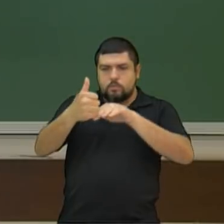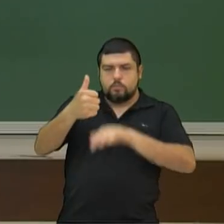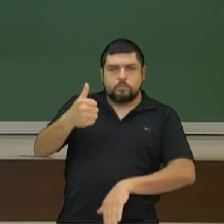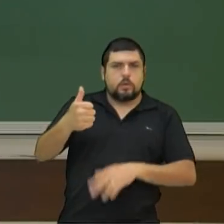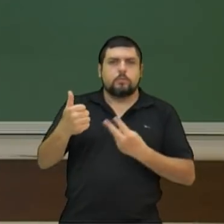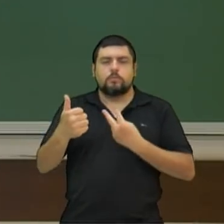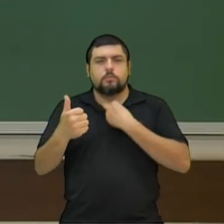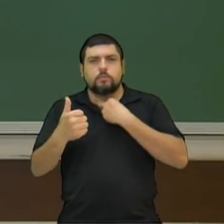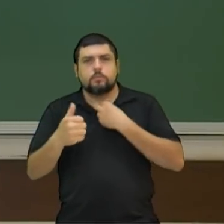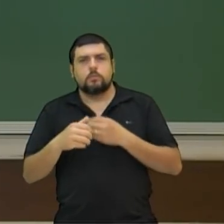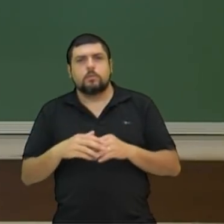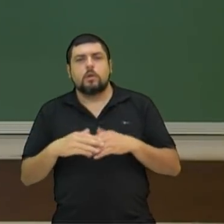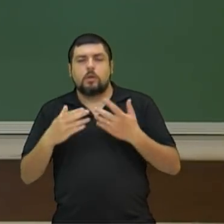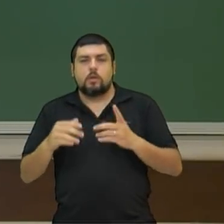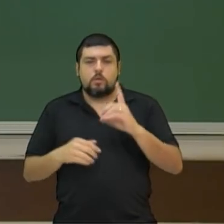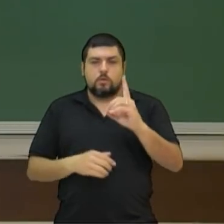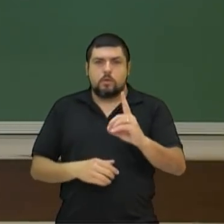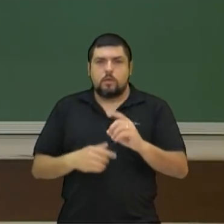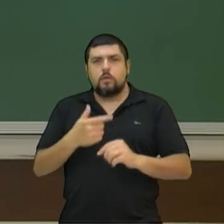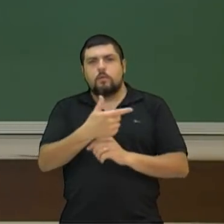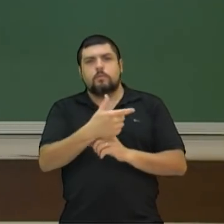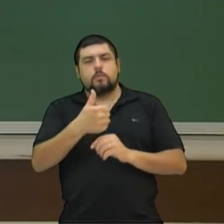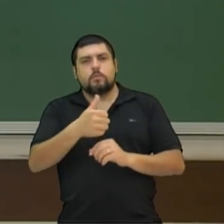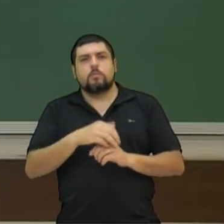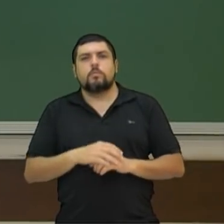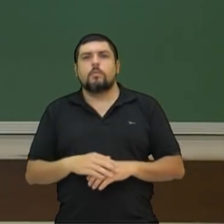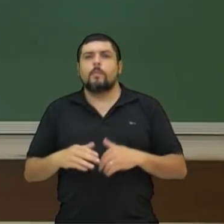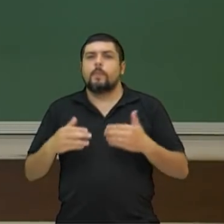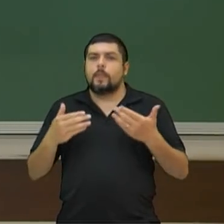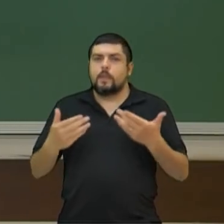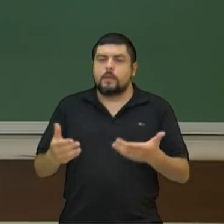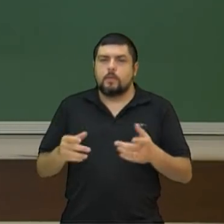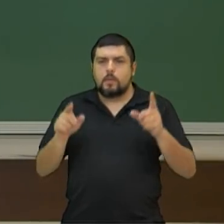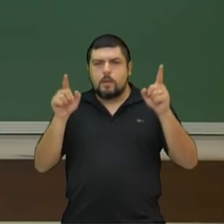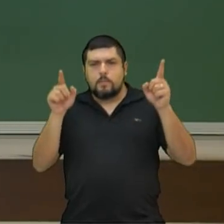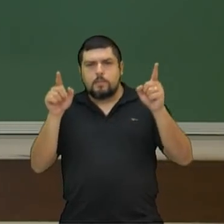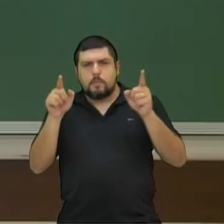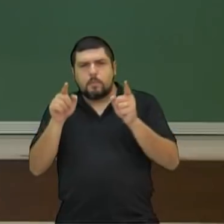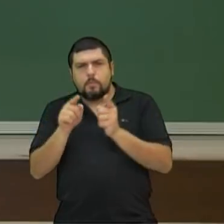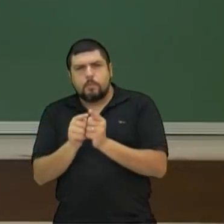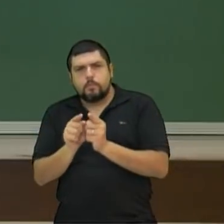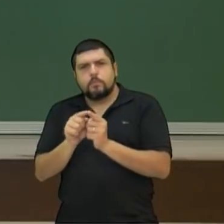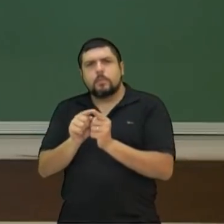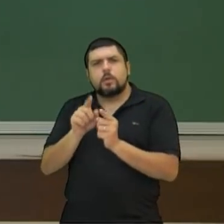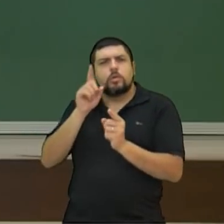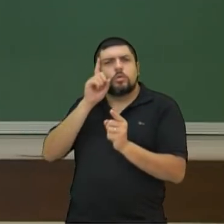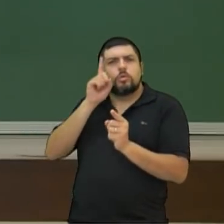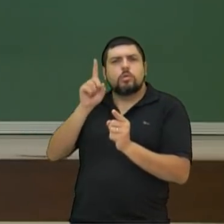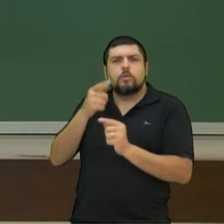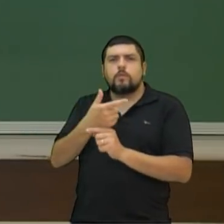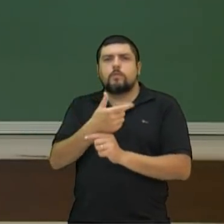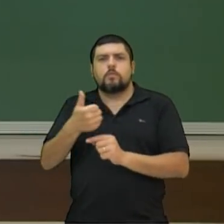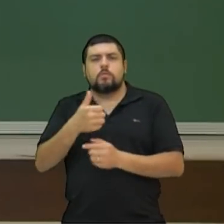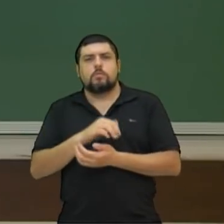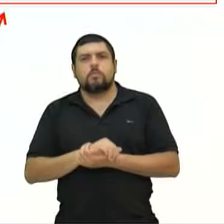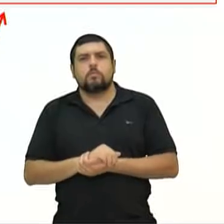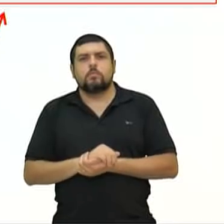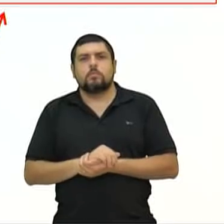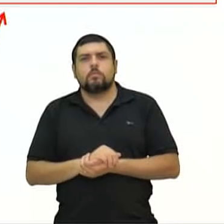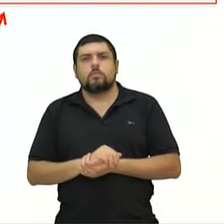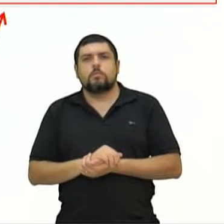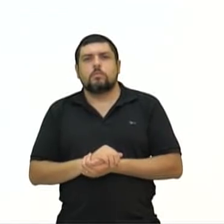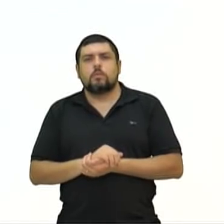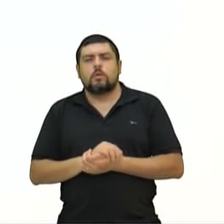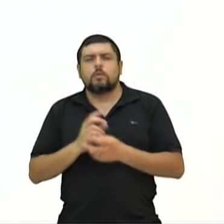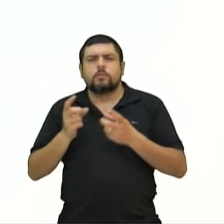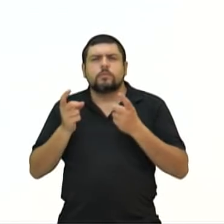a 21. Então, a menor quantidade foi vendida no dia 21. Qual foi essa quantidade que tanto